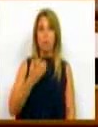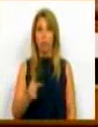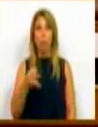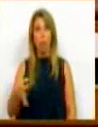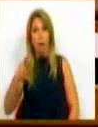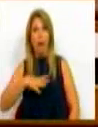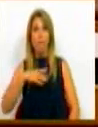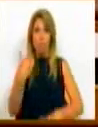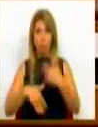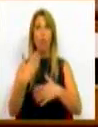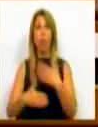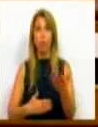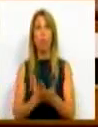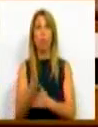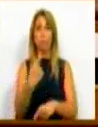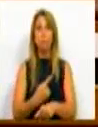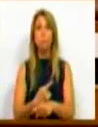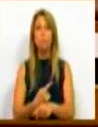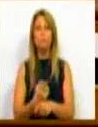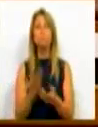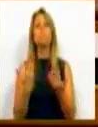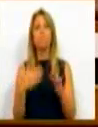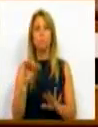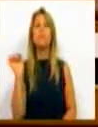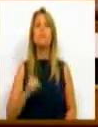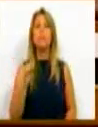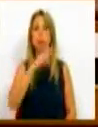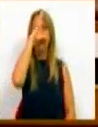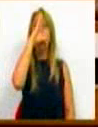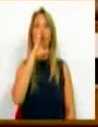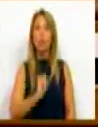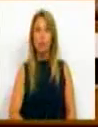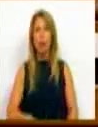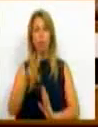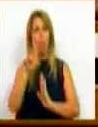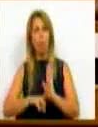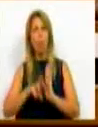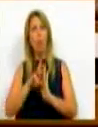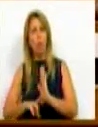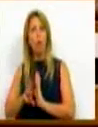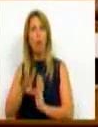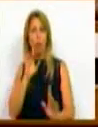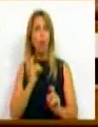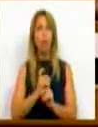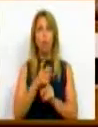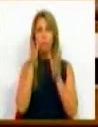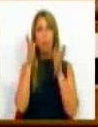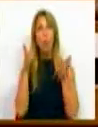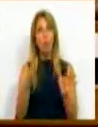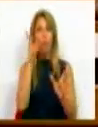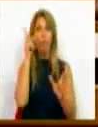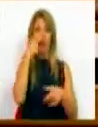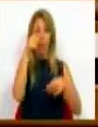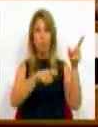fazer prevalecer, mas sim um Estado regulador e atento à vida dos cidadãos e